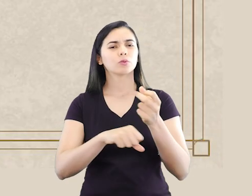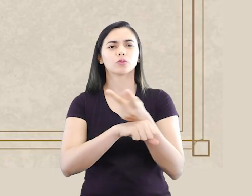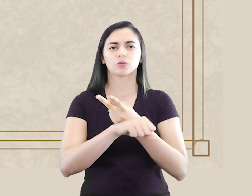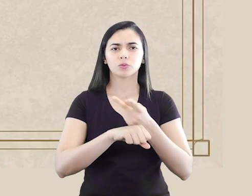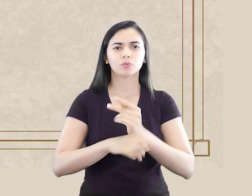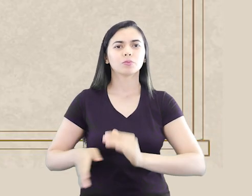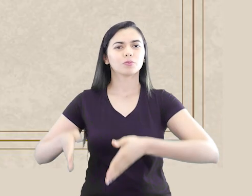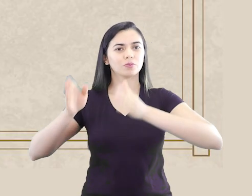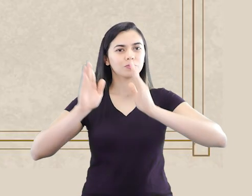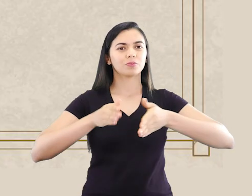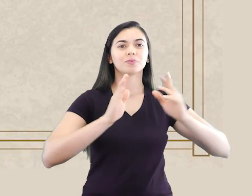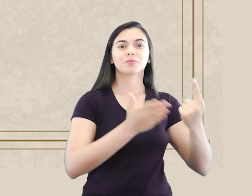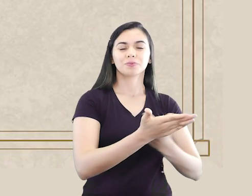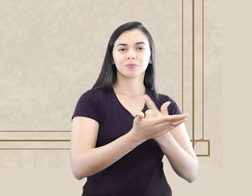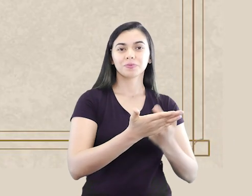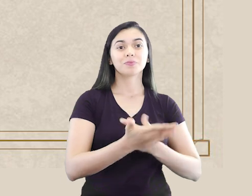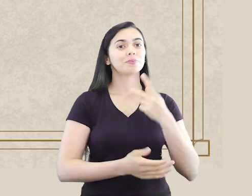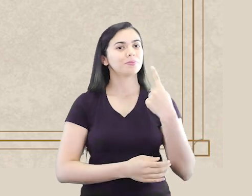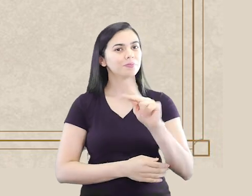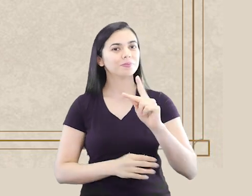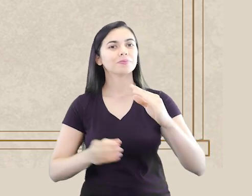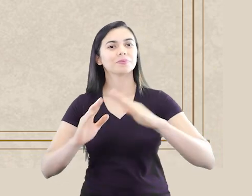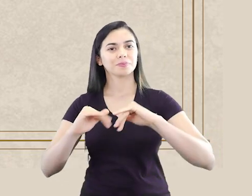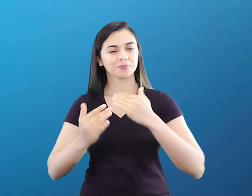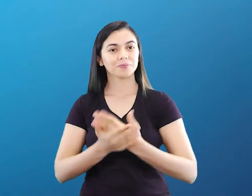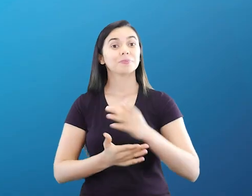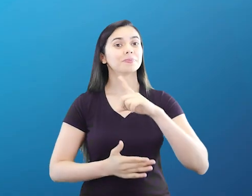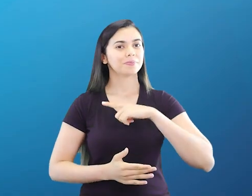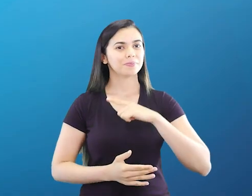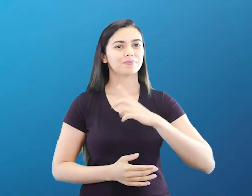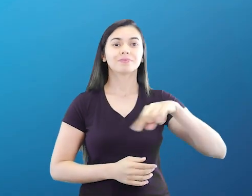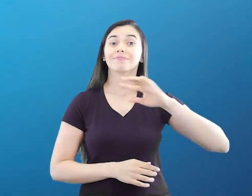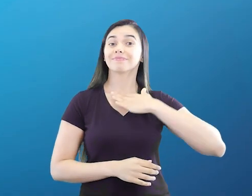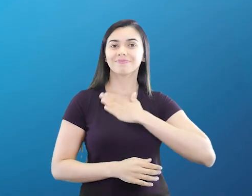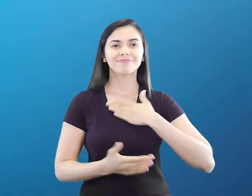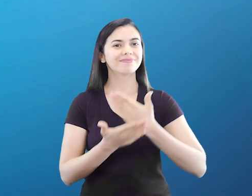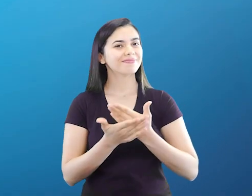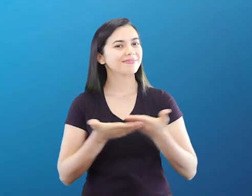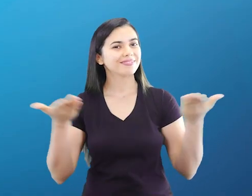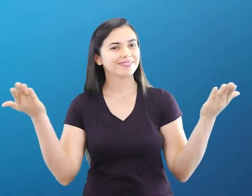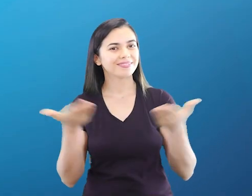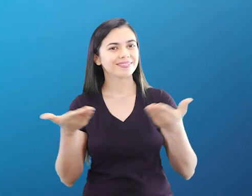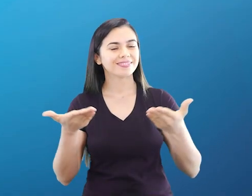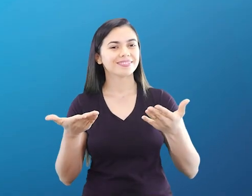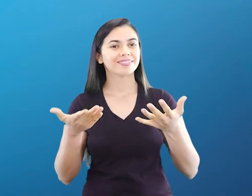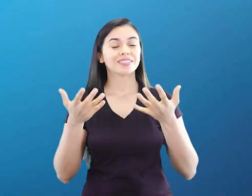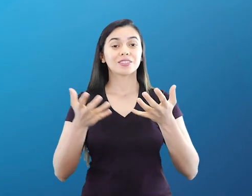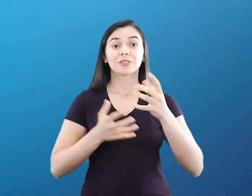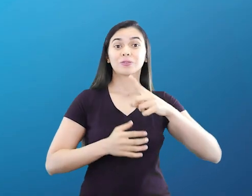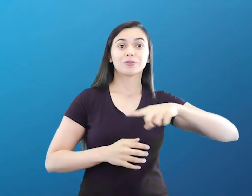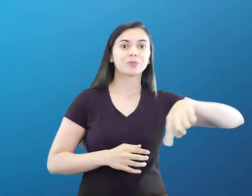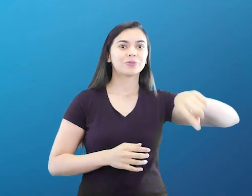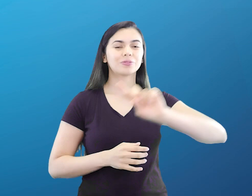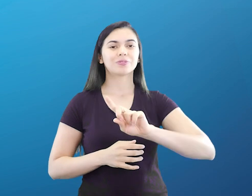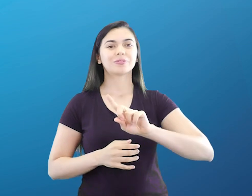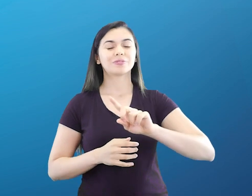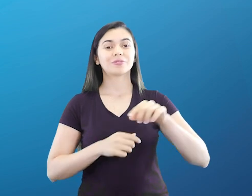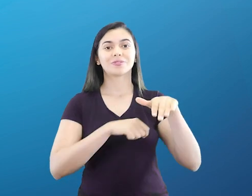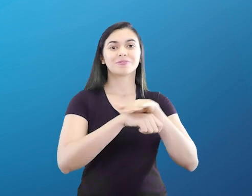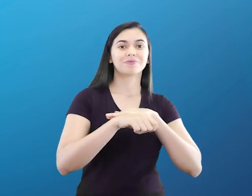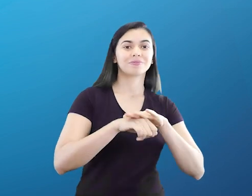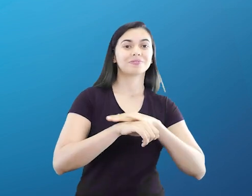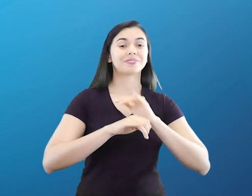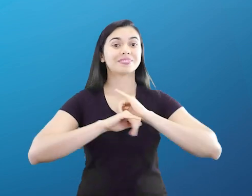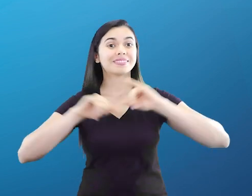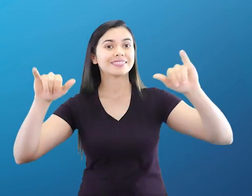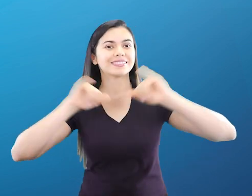pode procurar esse livro na biblioteca da sua escola. Gostaram da nossa aula, turma? Quero todo mundo por aí